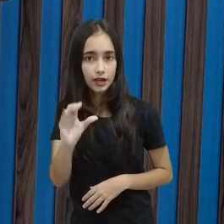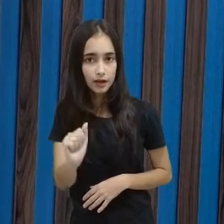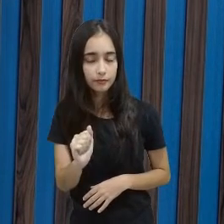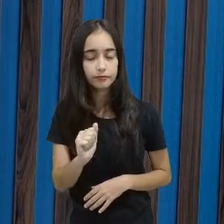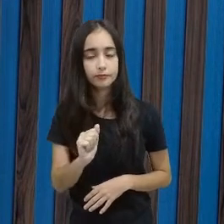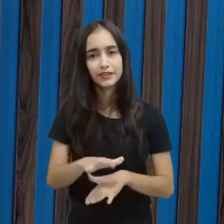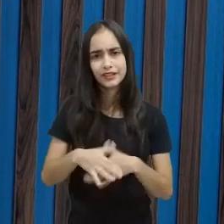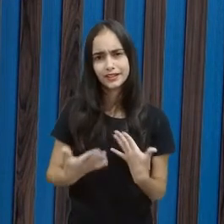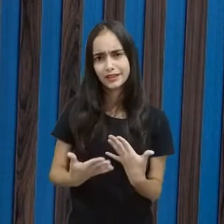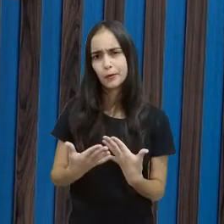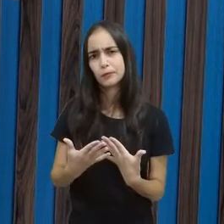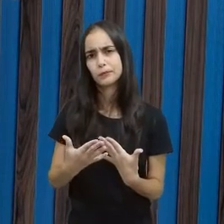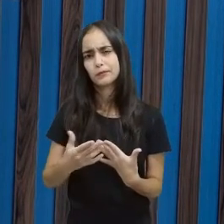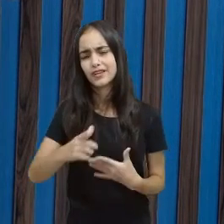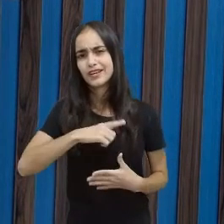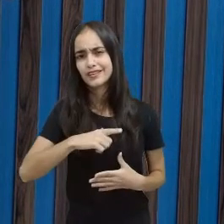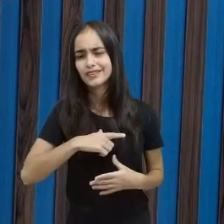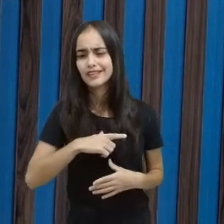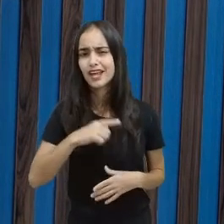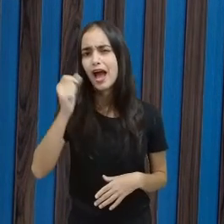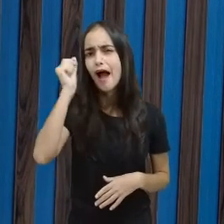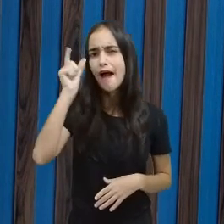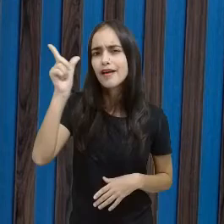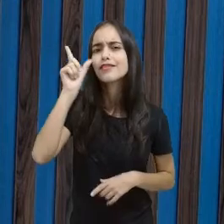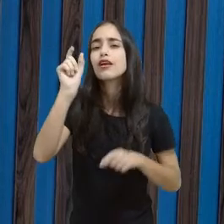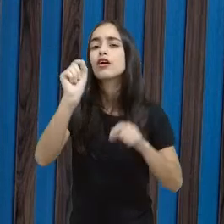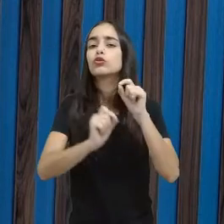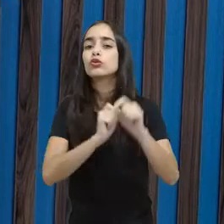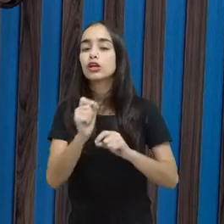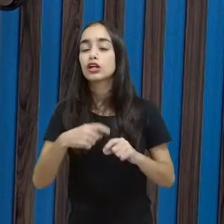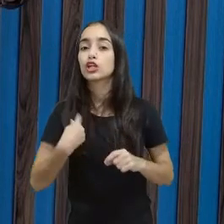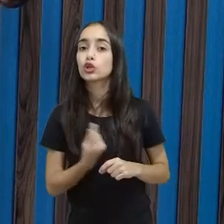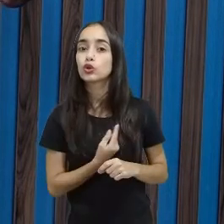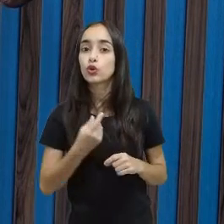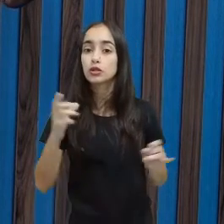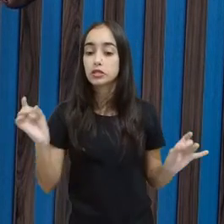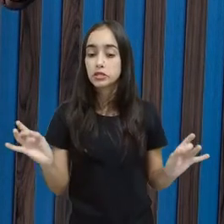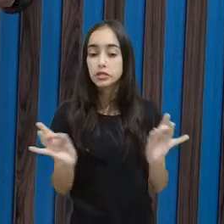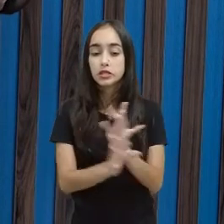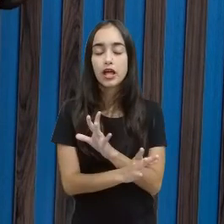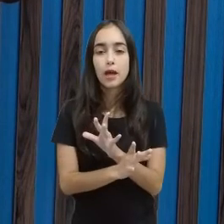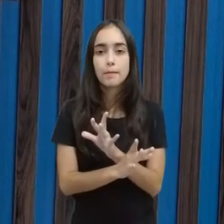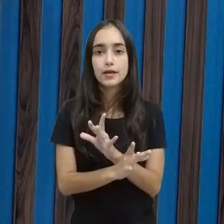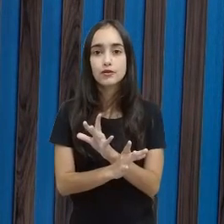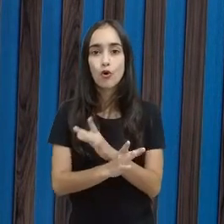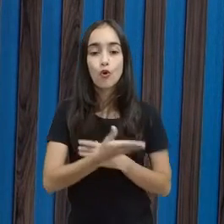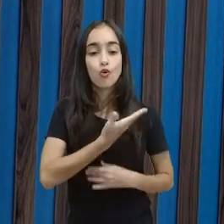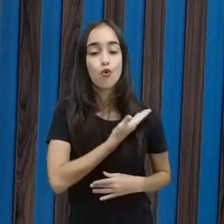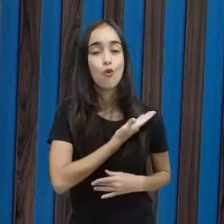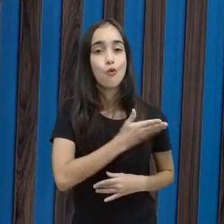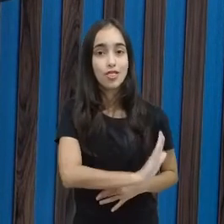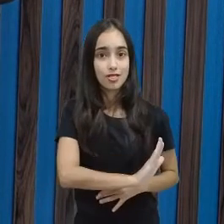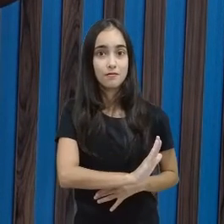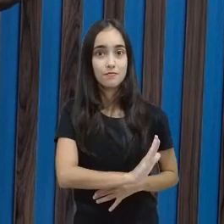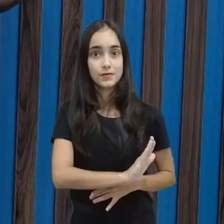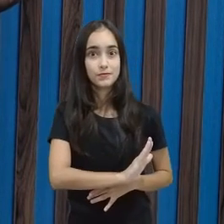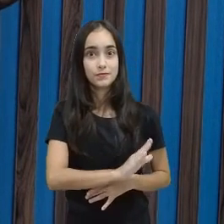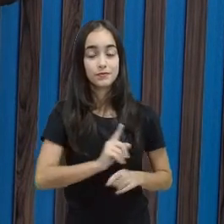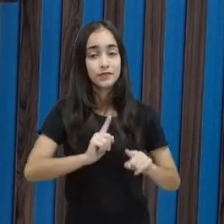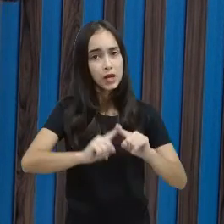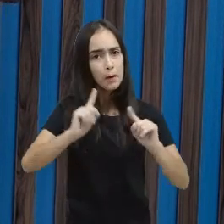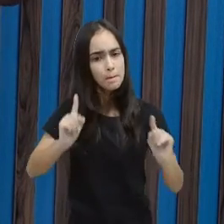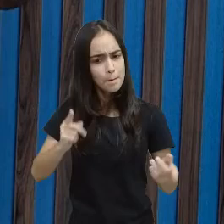né, existia a ideia, né, não, porque a gente acabou com o inimigo nazista, né, mas o comunista, né,